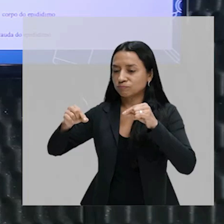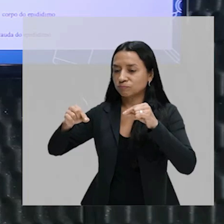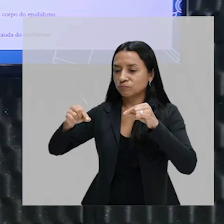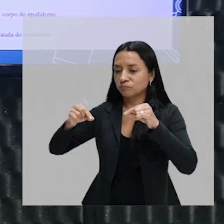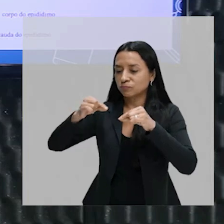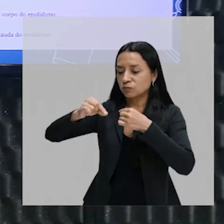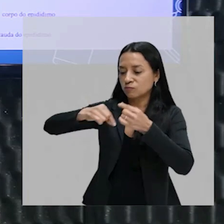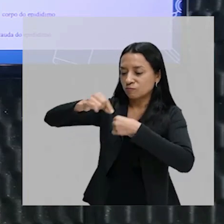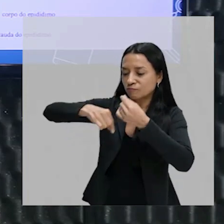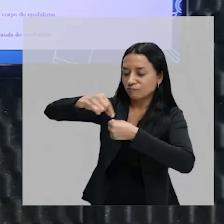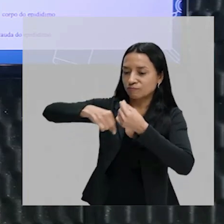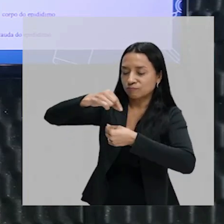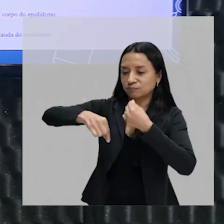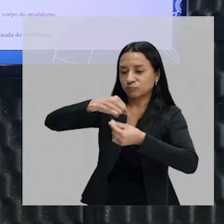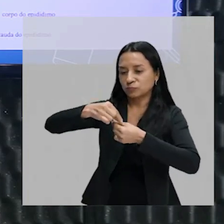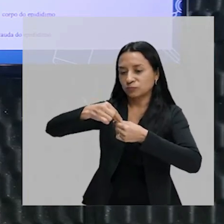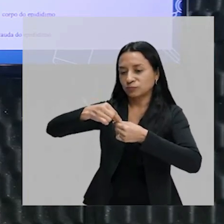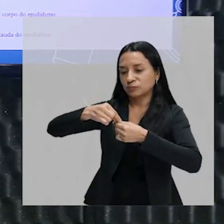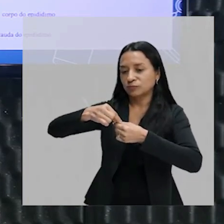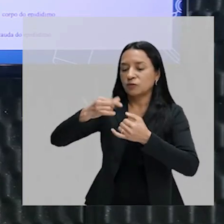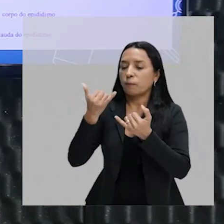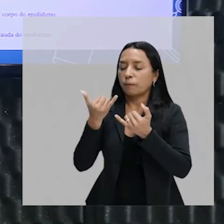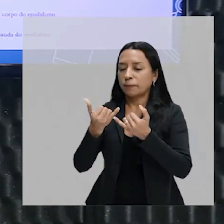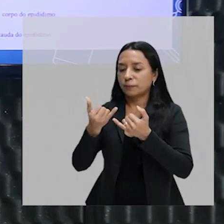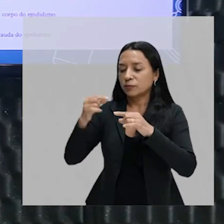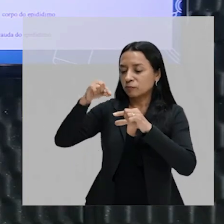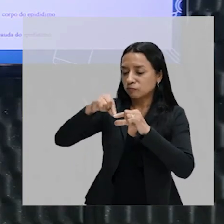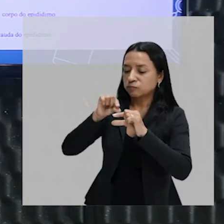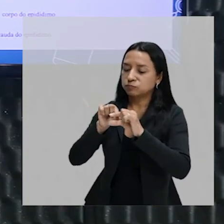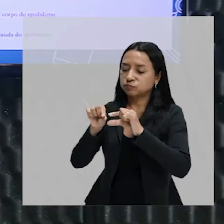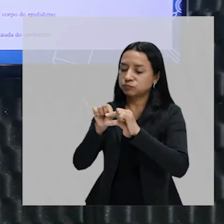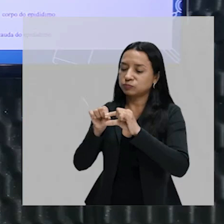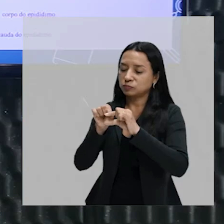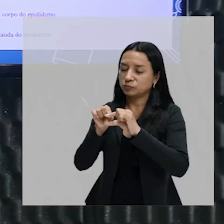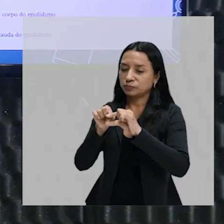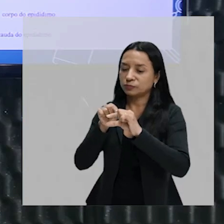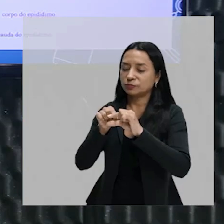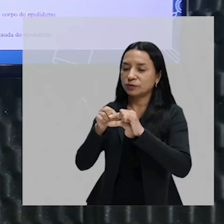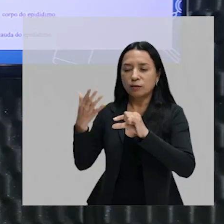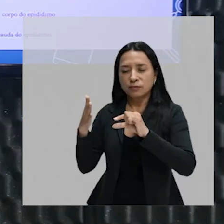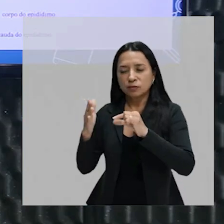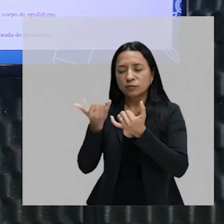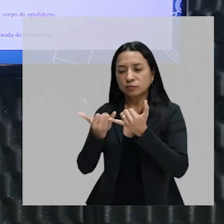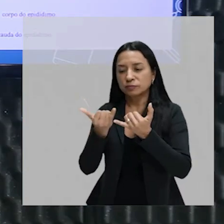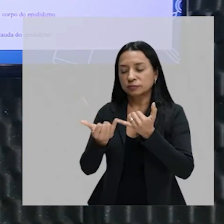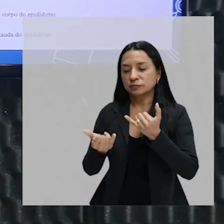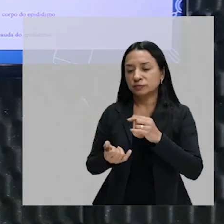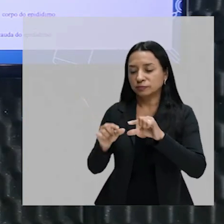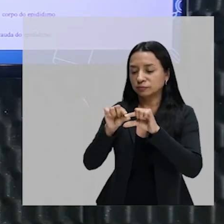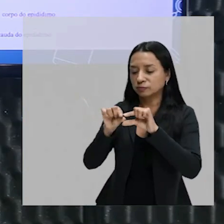ela faz um emaranhado Então esse emareado você coloca dentro de um espaço é mais ou menos isso dentro do